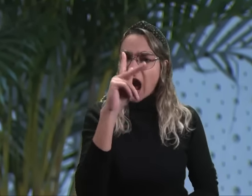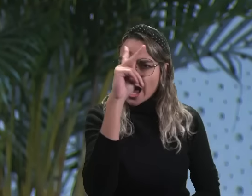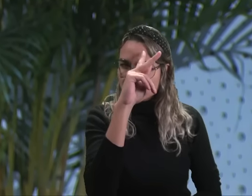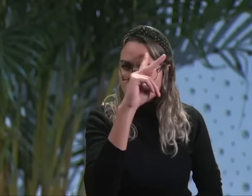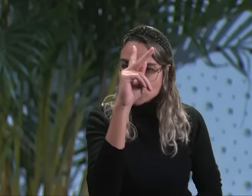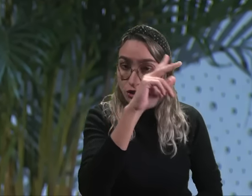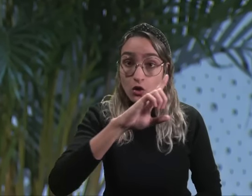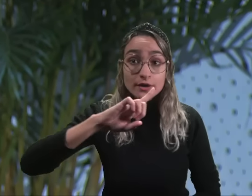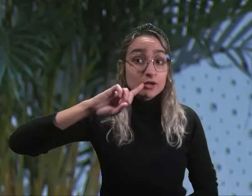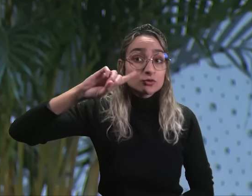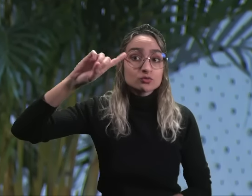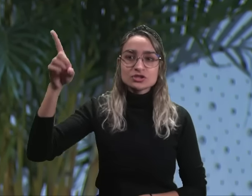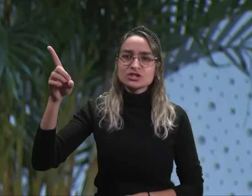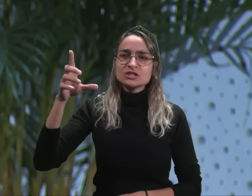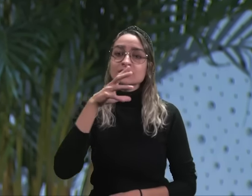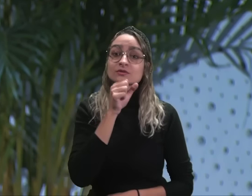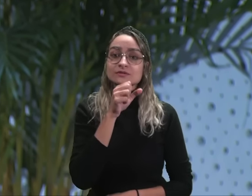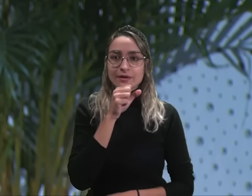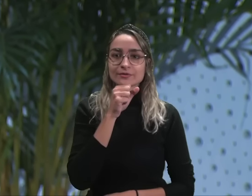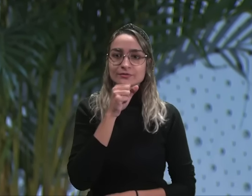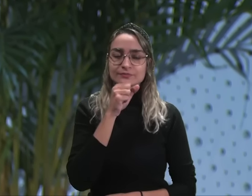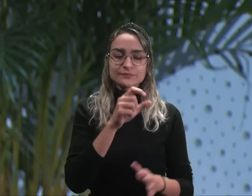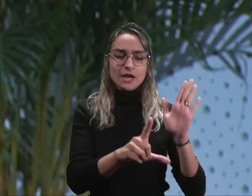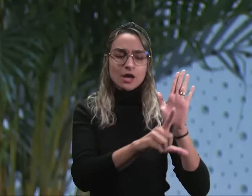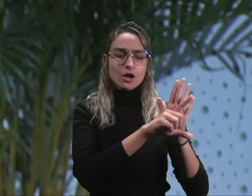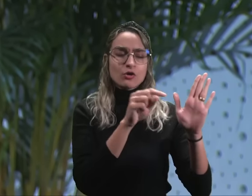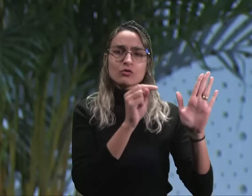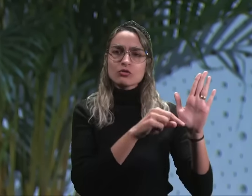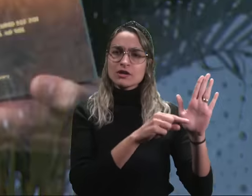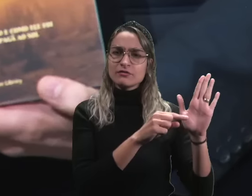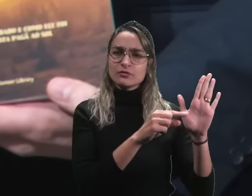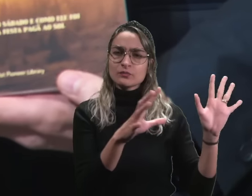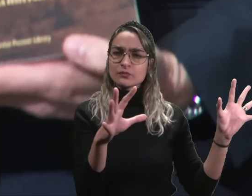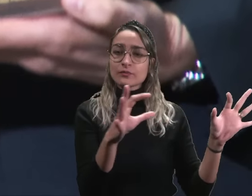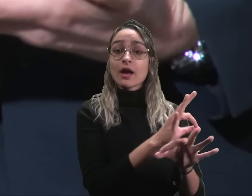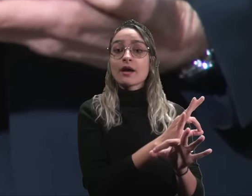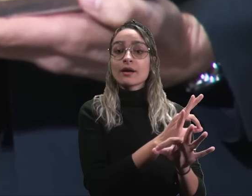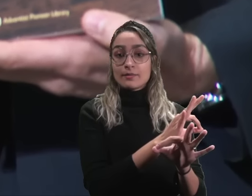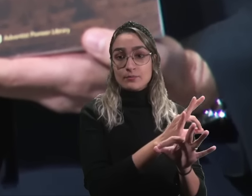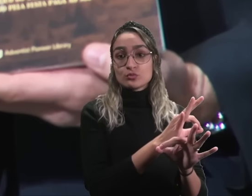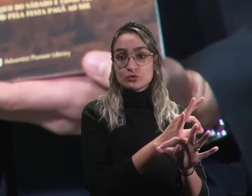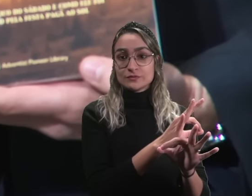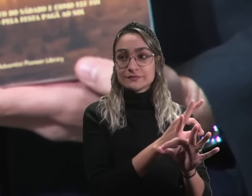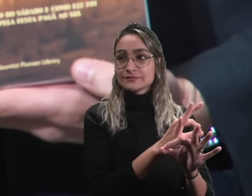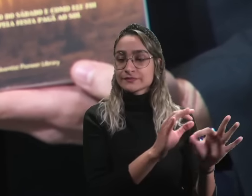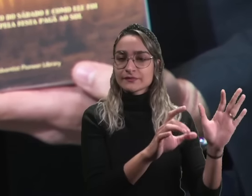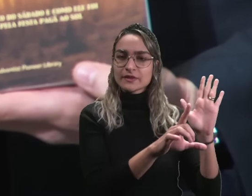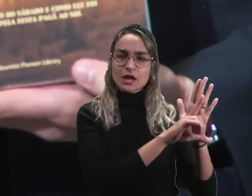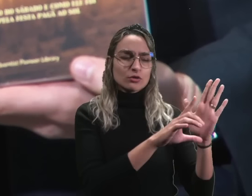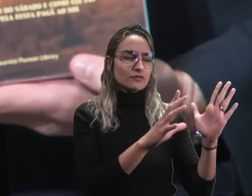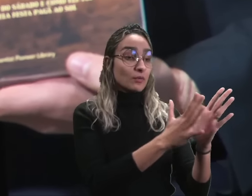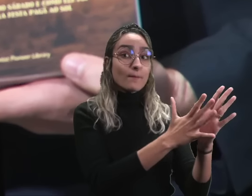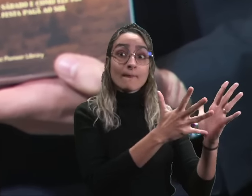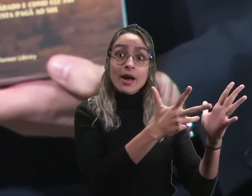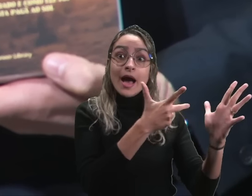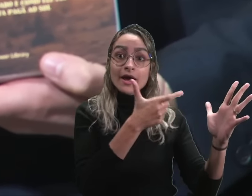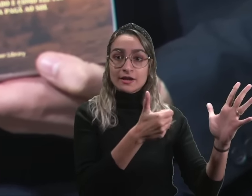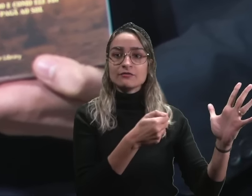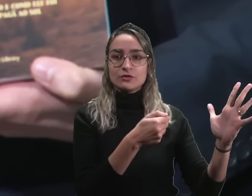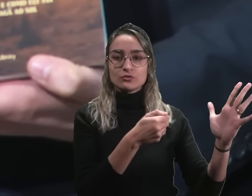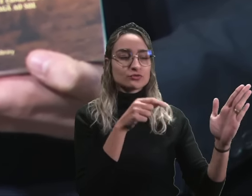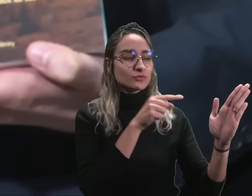da semana não sei se há uma obra tão completa quanto esta e tão maravilhosa quanto esta onde John lendre